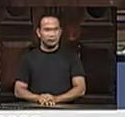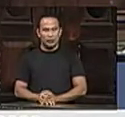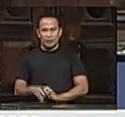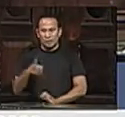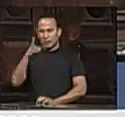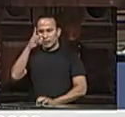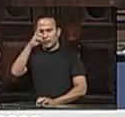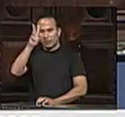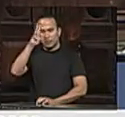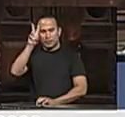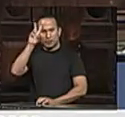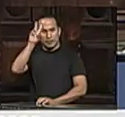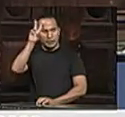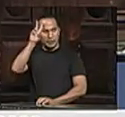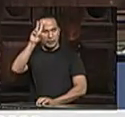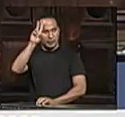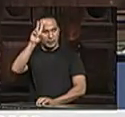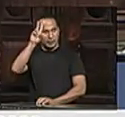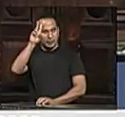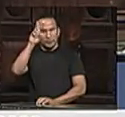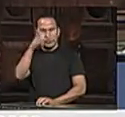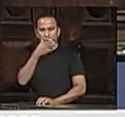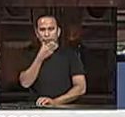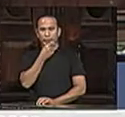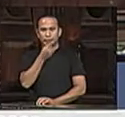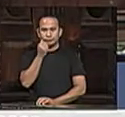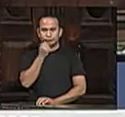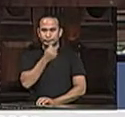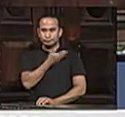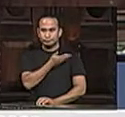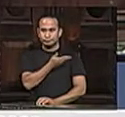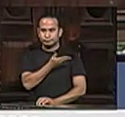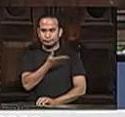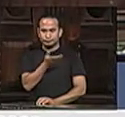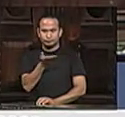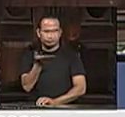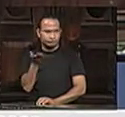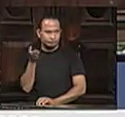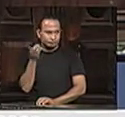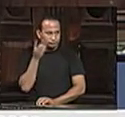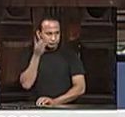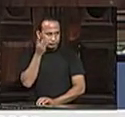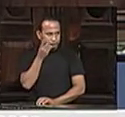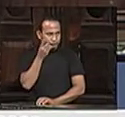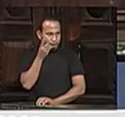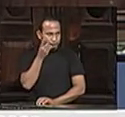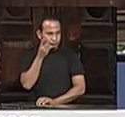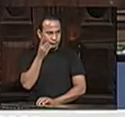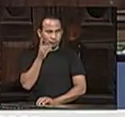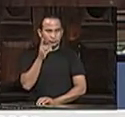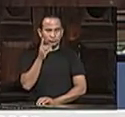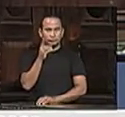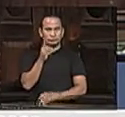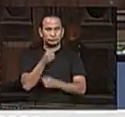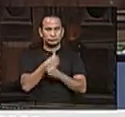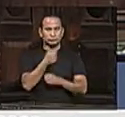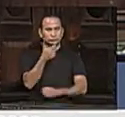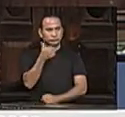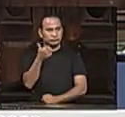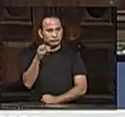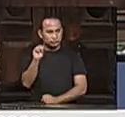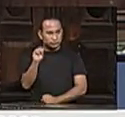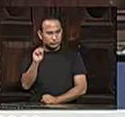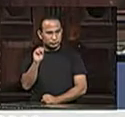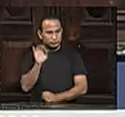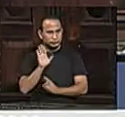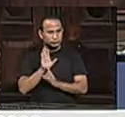Lembro, primeiro aos senhores deputados, que a LOA de 2018, como apresentada à